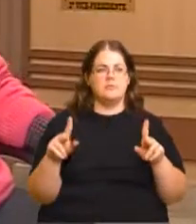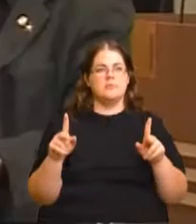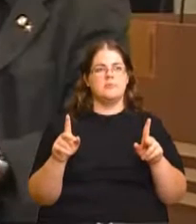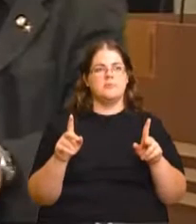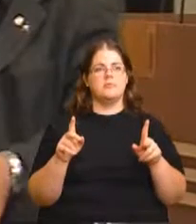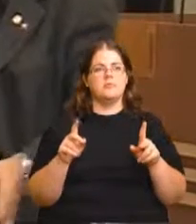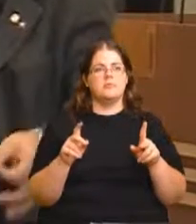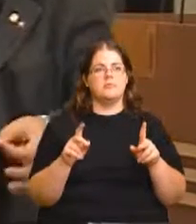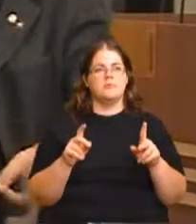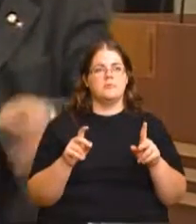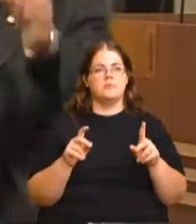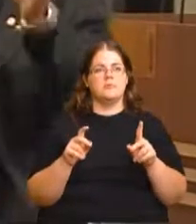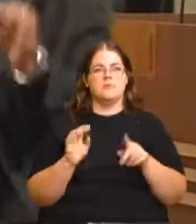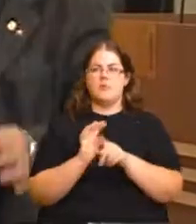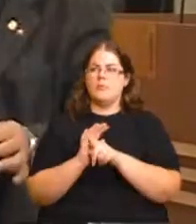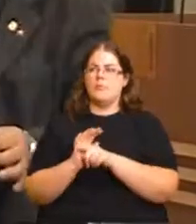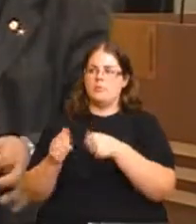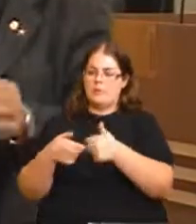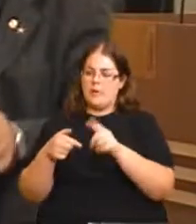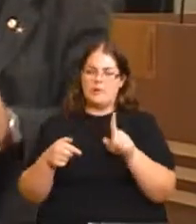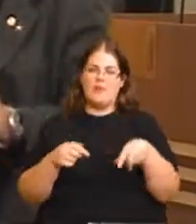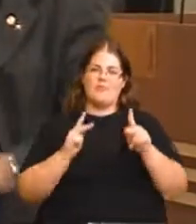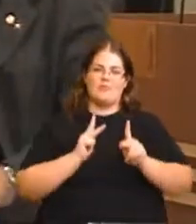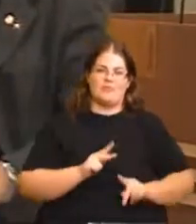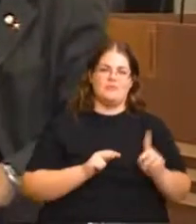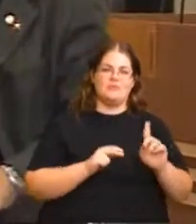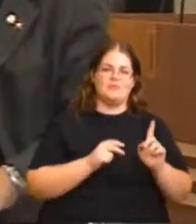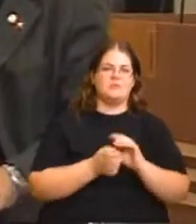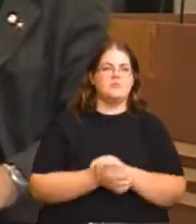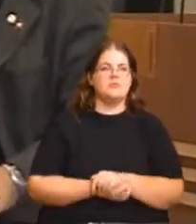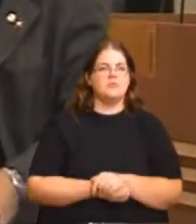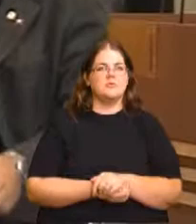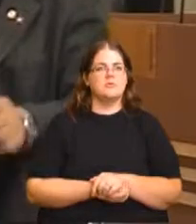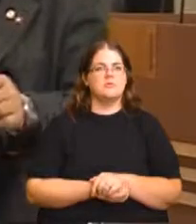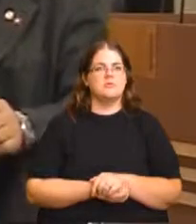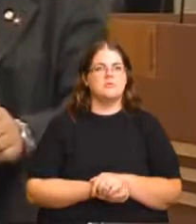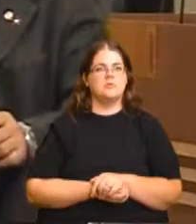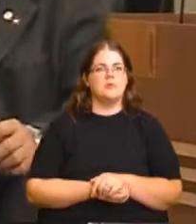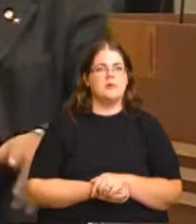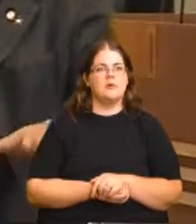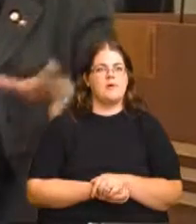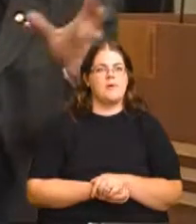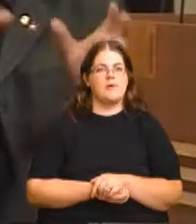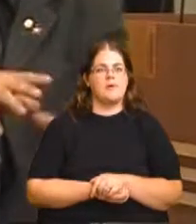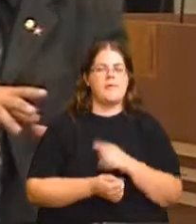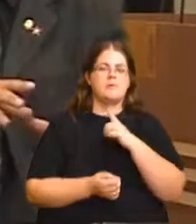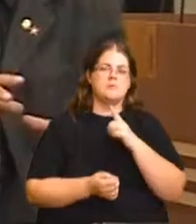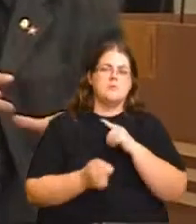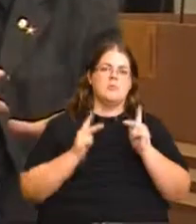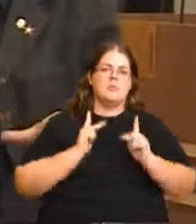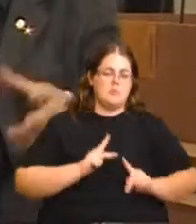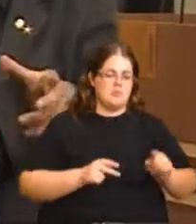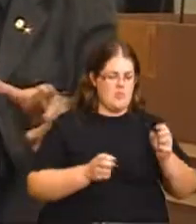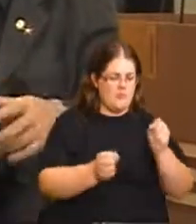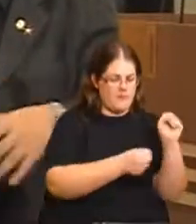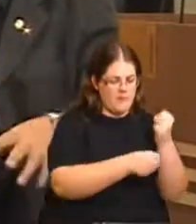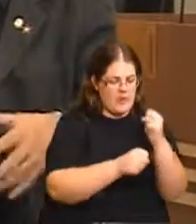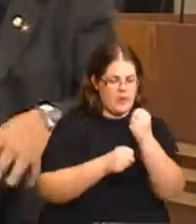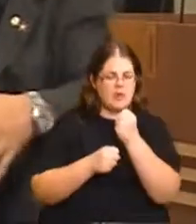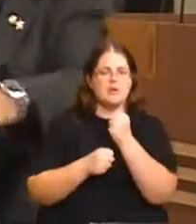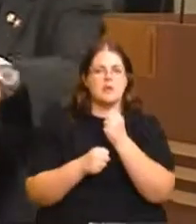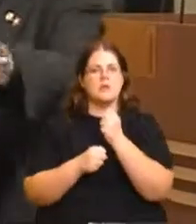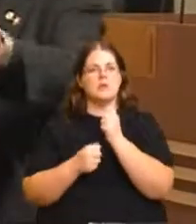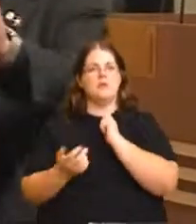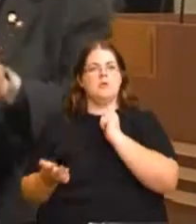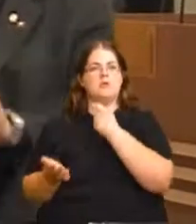é importante as pessoas saberem, foi contratado serviços, não foi contratado pessoas. Então, eles podem pegar e dispensar as pessoas, por exemplo, para varrer e